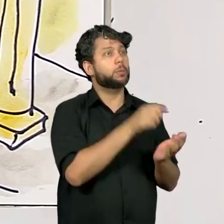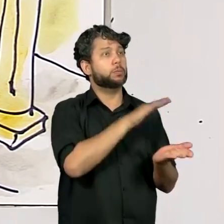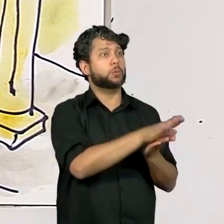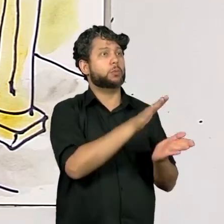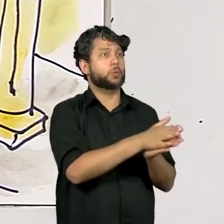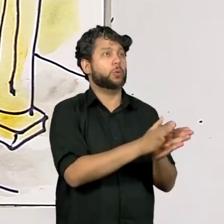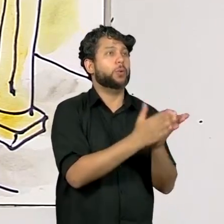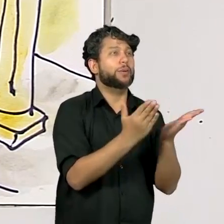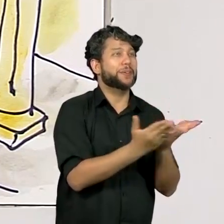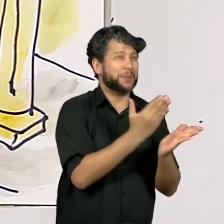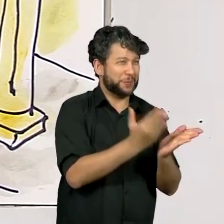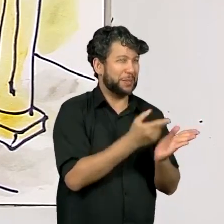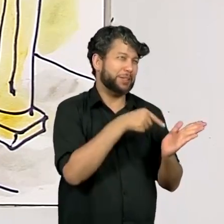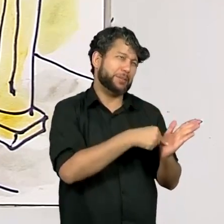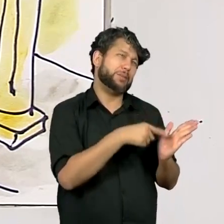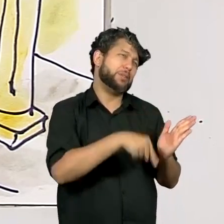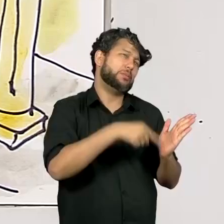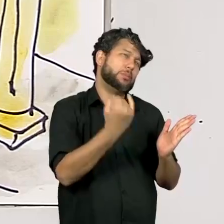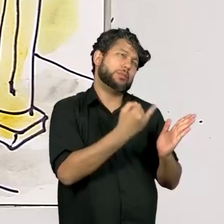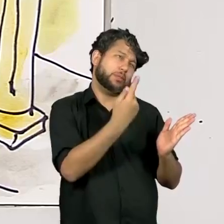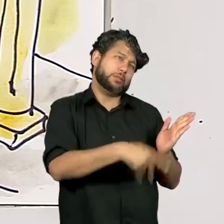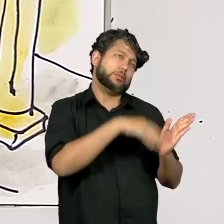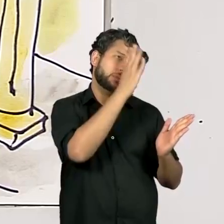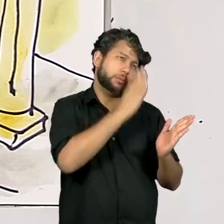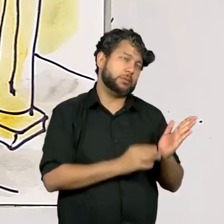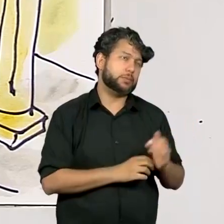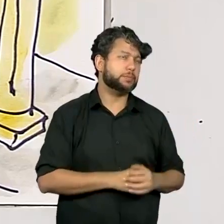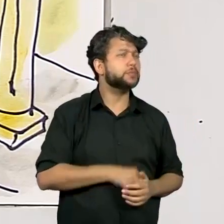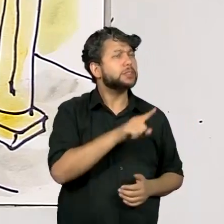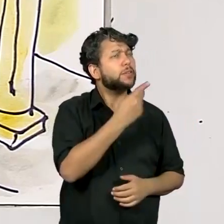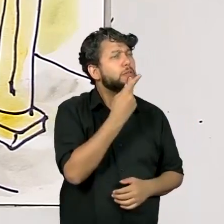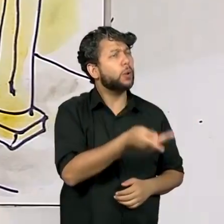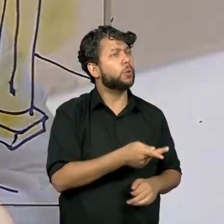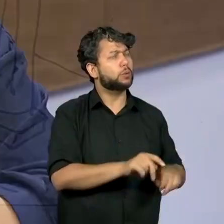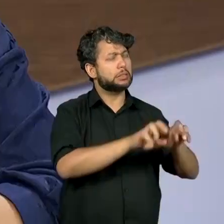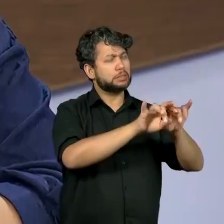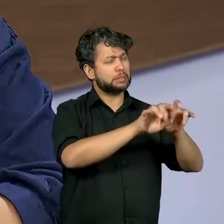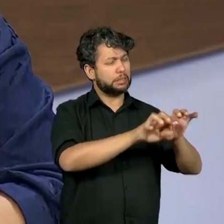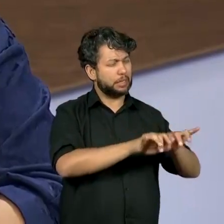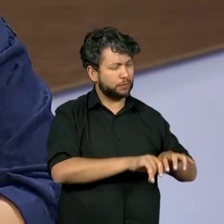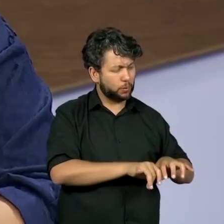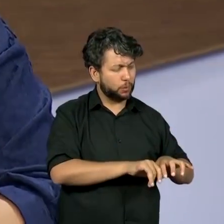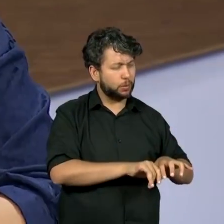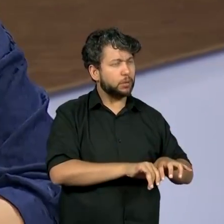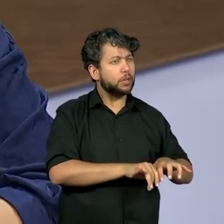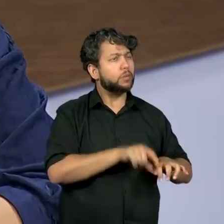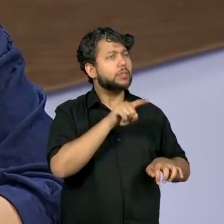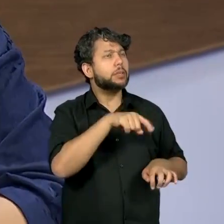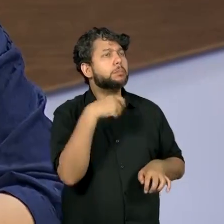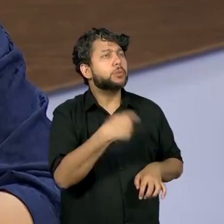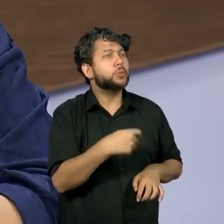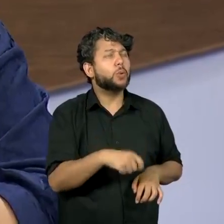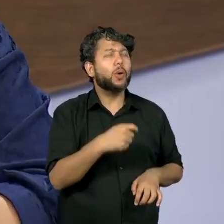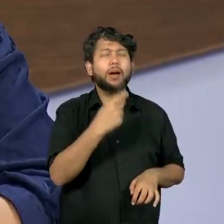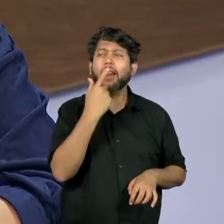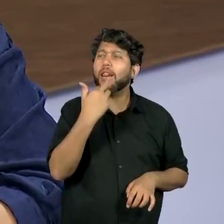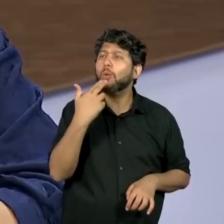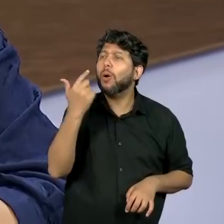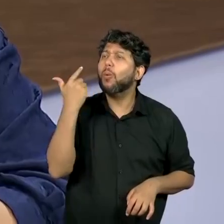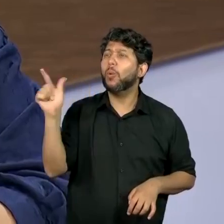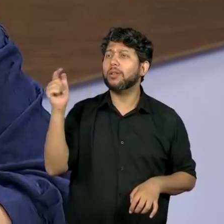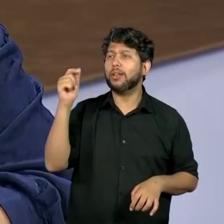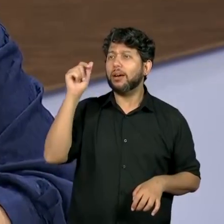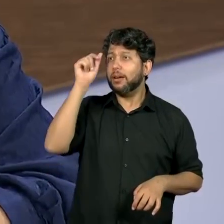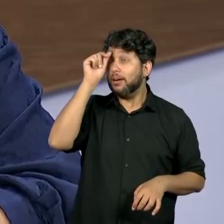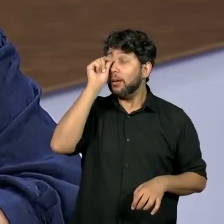Brasil. E para essa escrita você argumentou que você precisou aprender uma outra linguagem, um outro